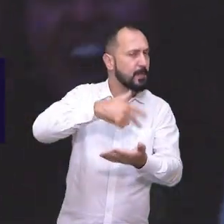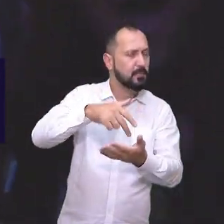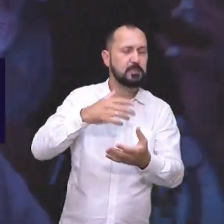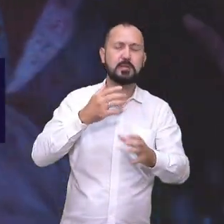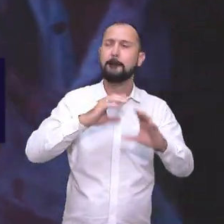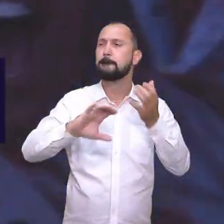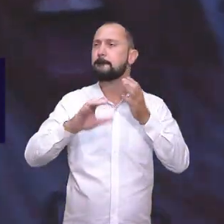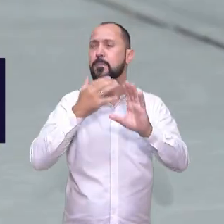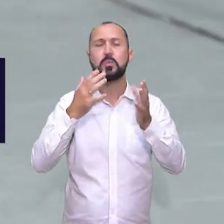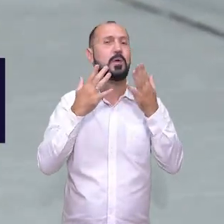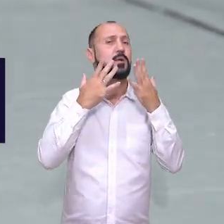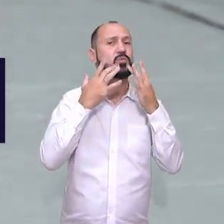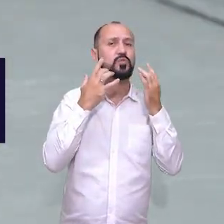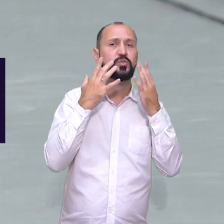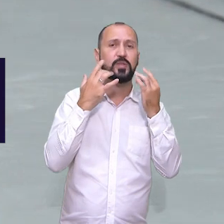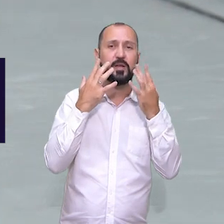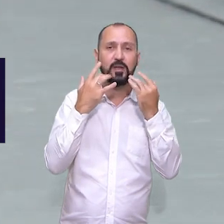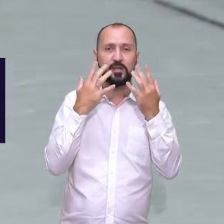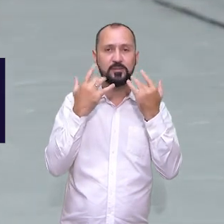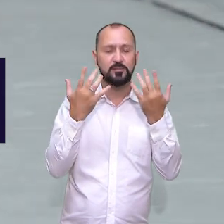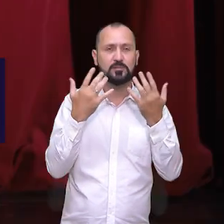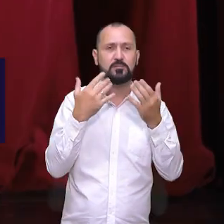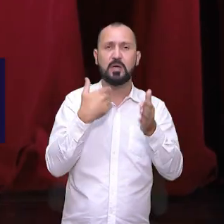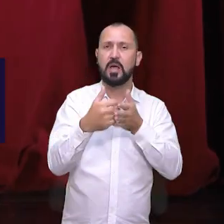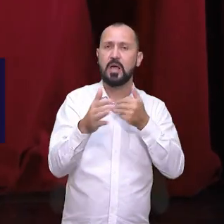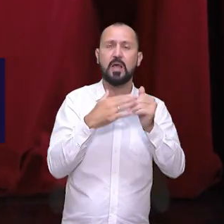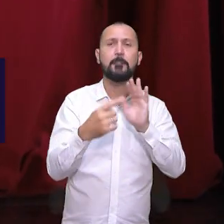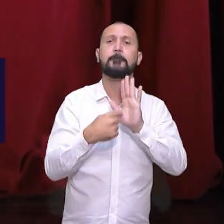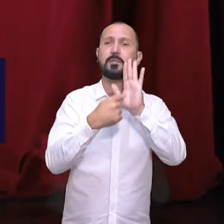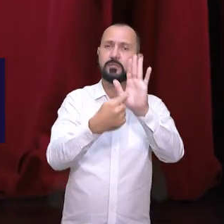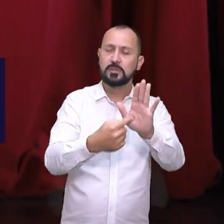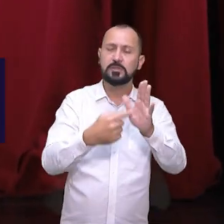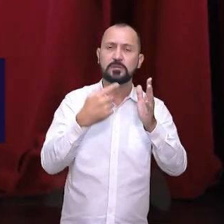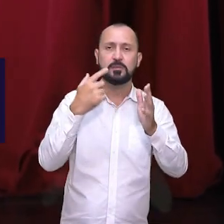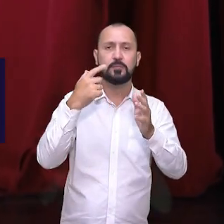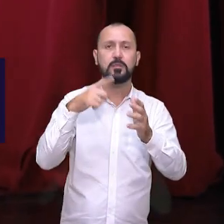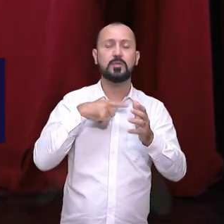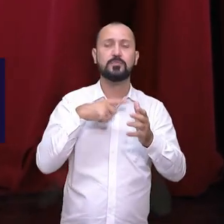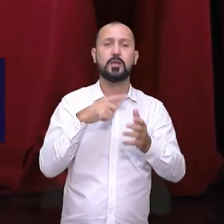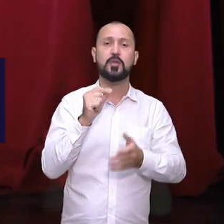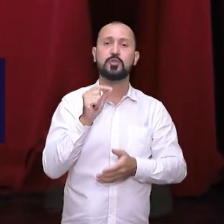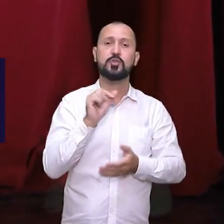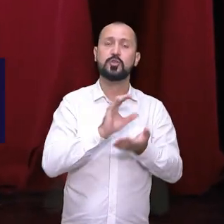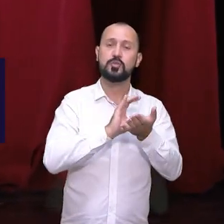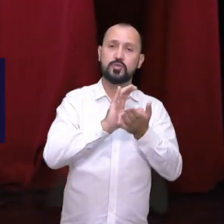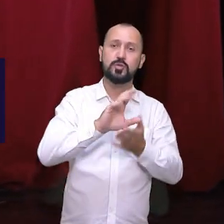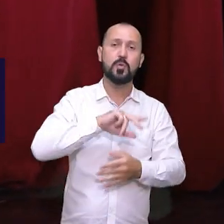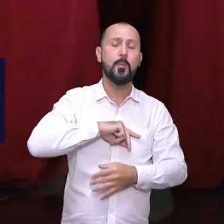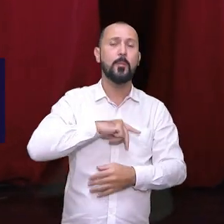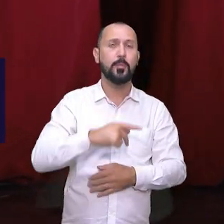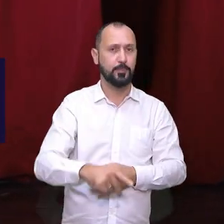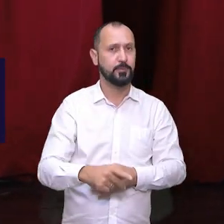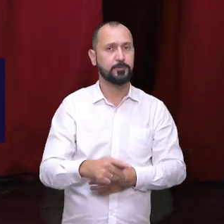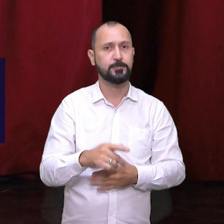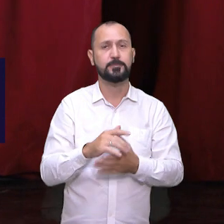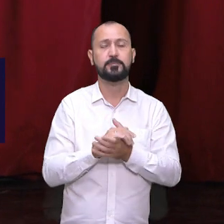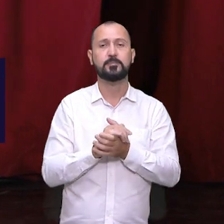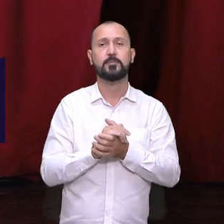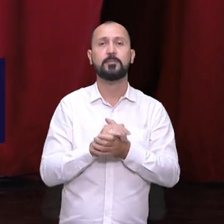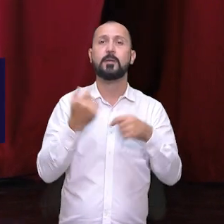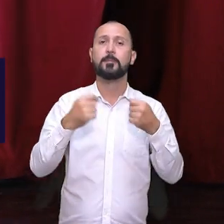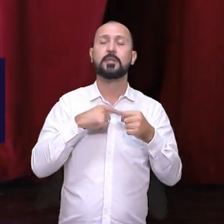cada show de dança, de música, de teatro, cada manifestação artística que